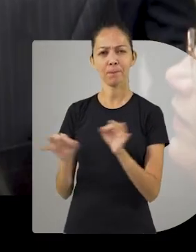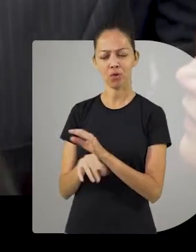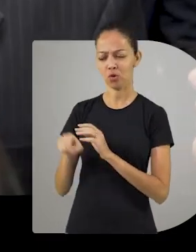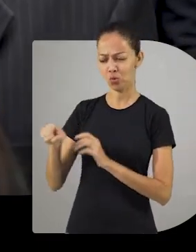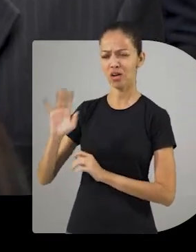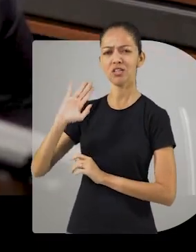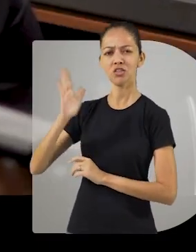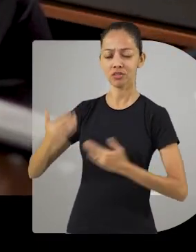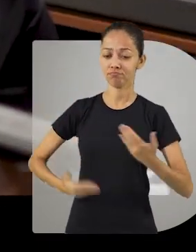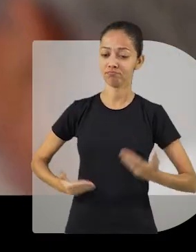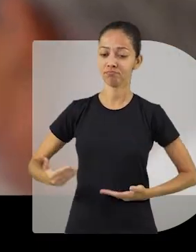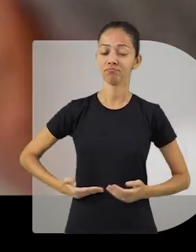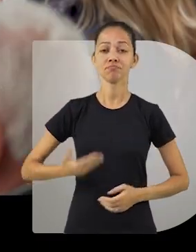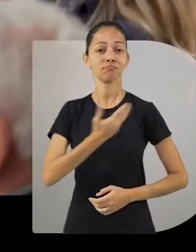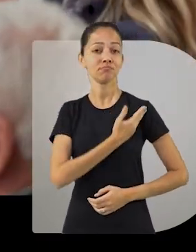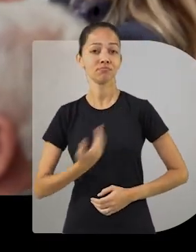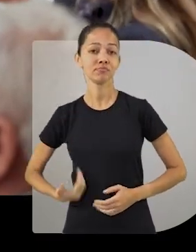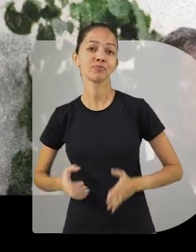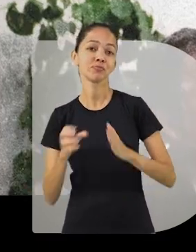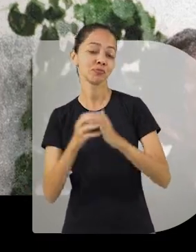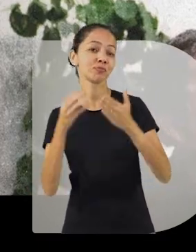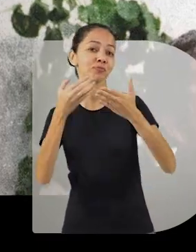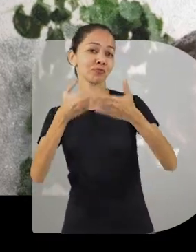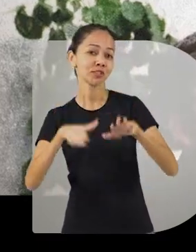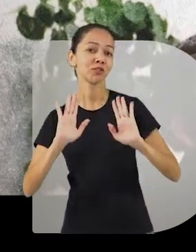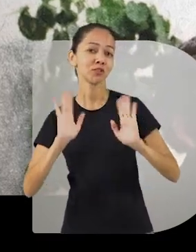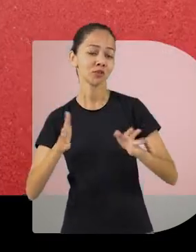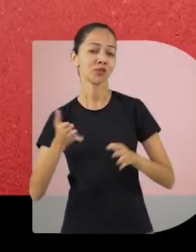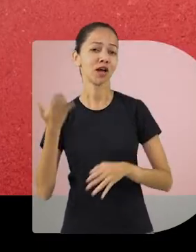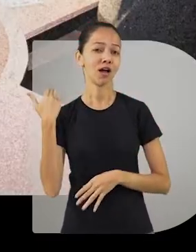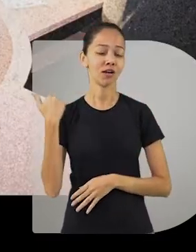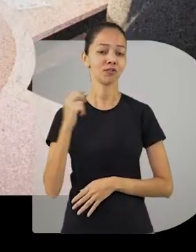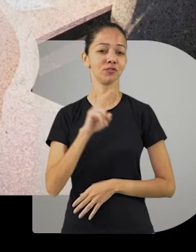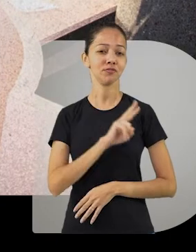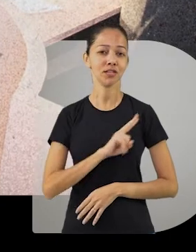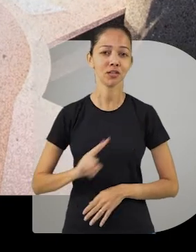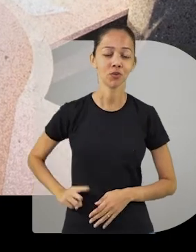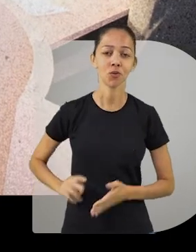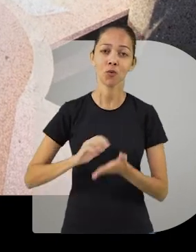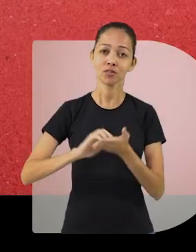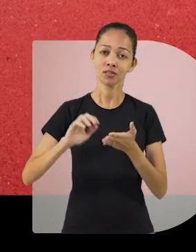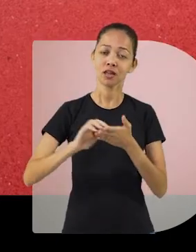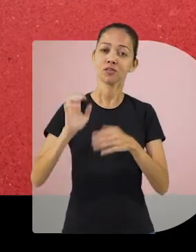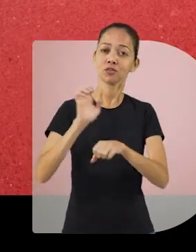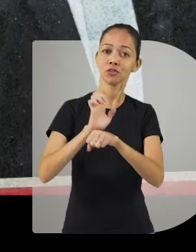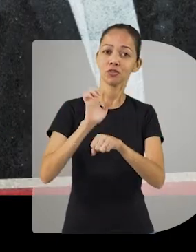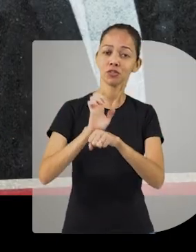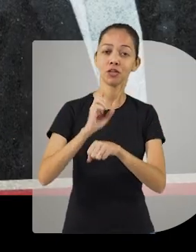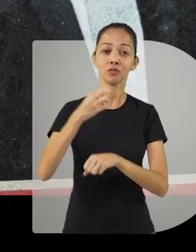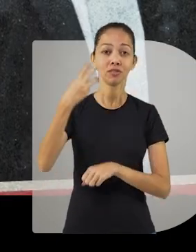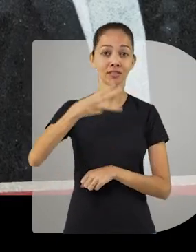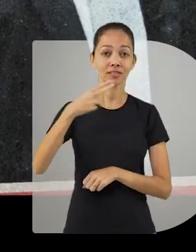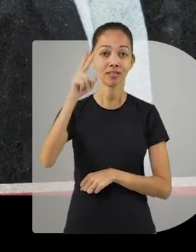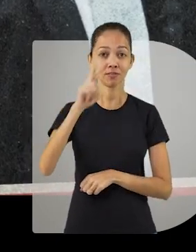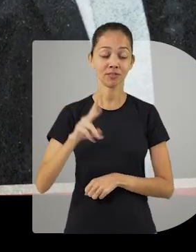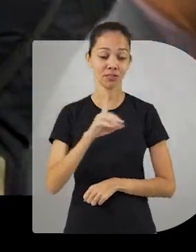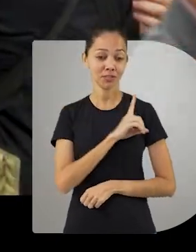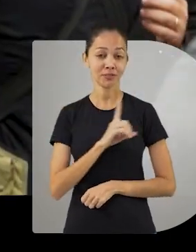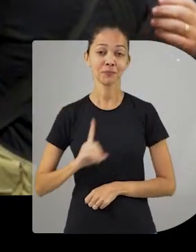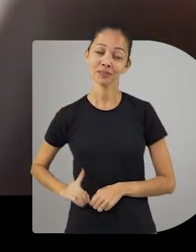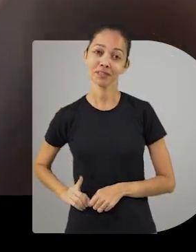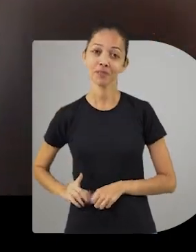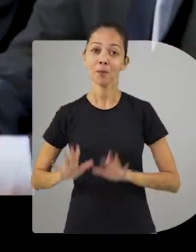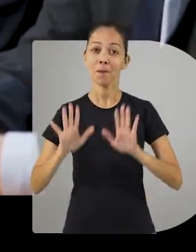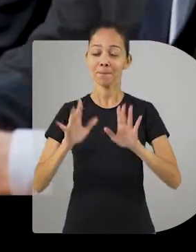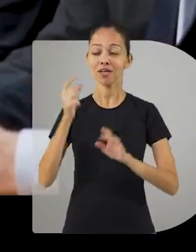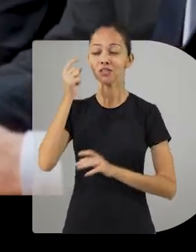é ele. Servidor público concursado. Já foi vereador, secretário municipal, de estado e já tá no terceiro mandato de